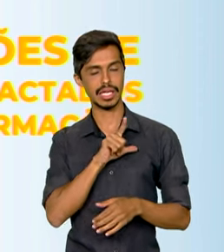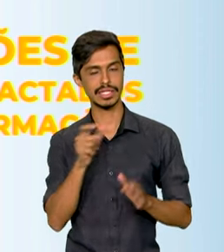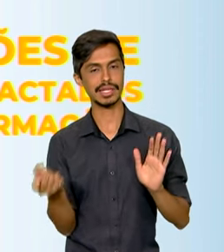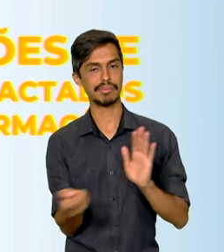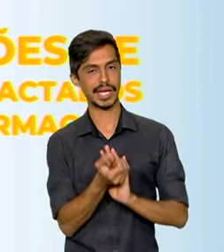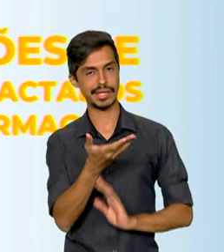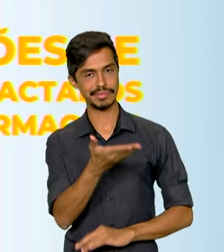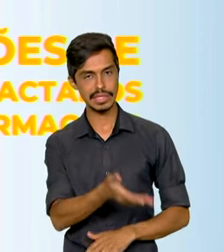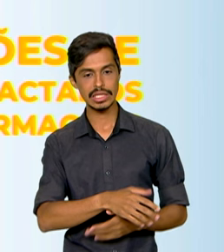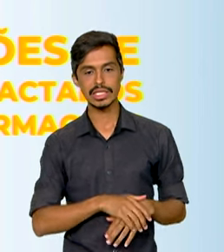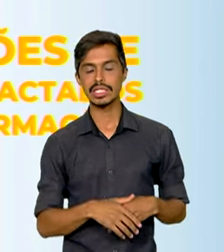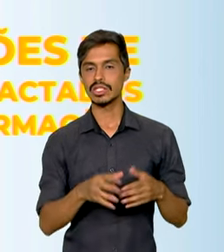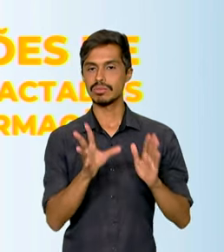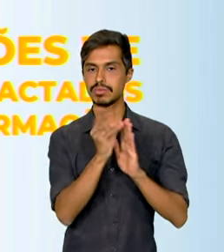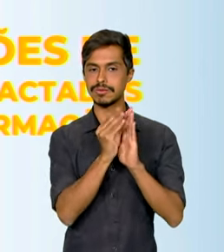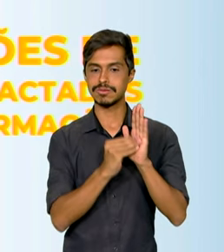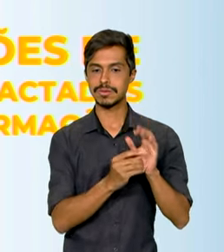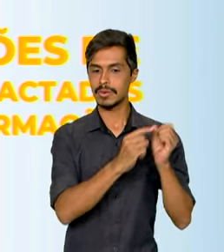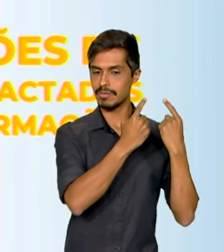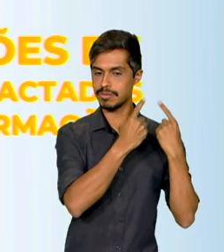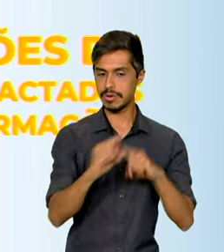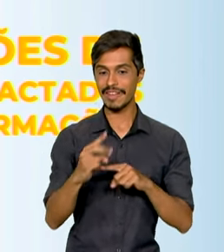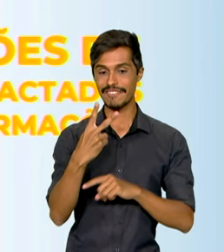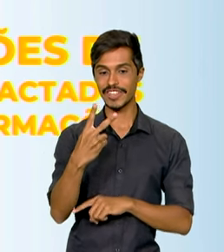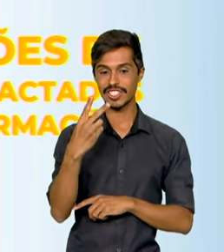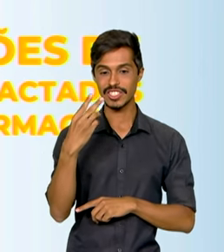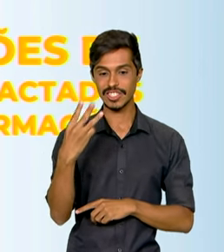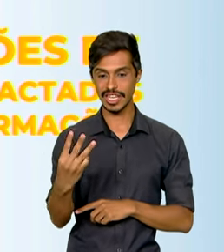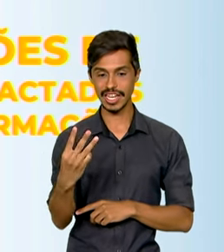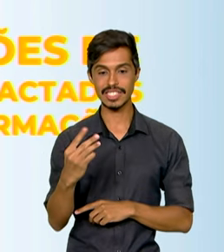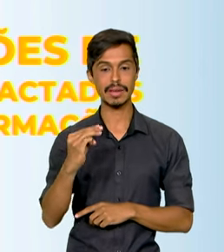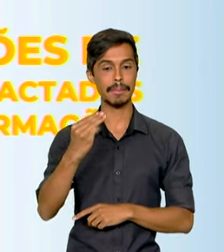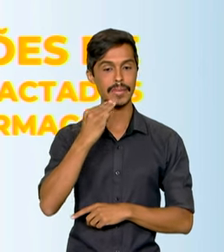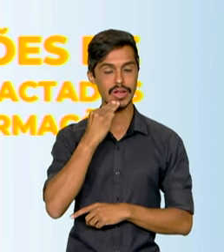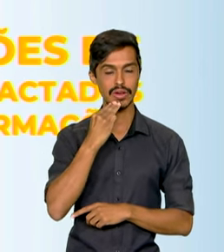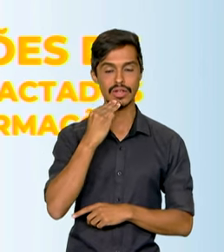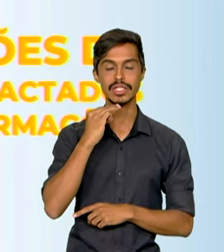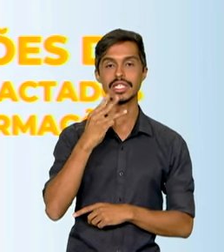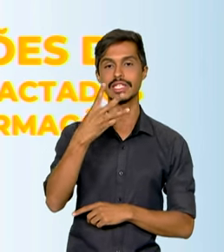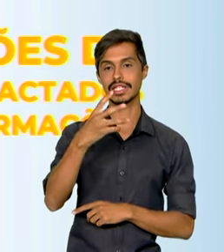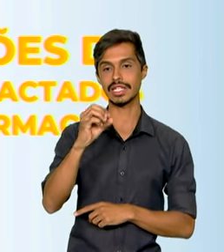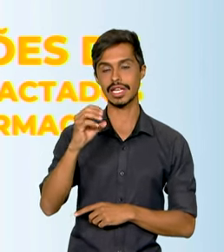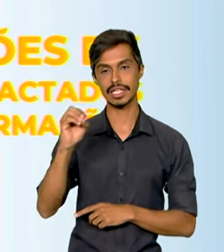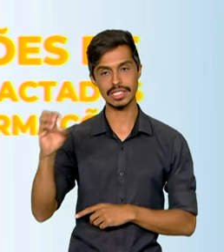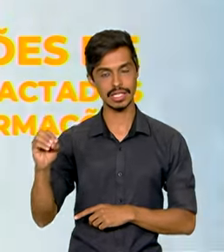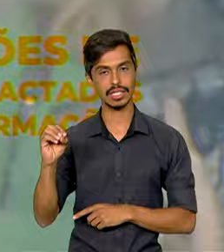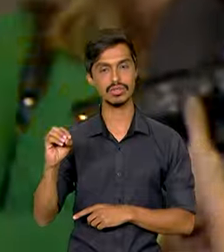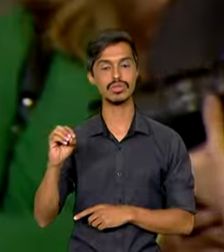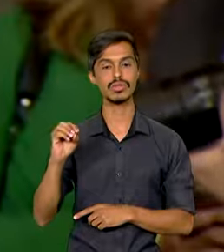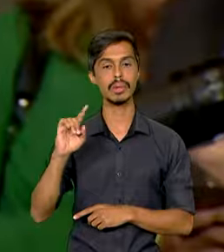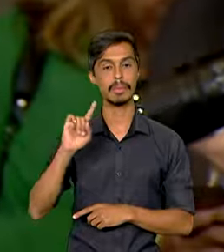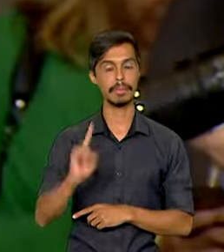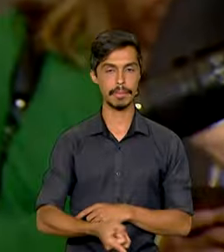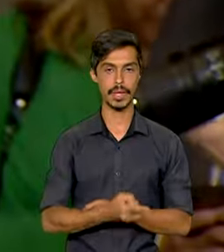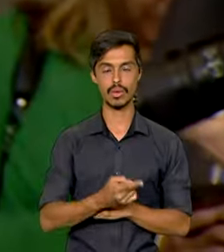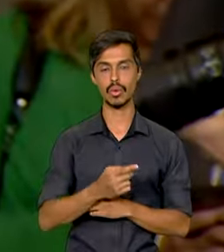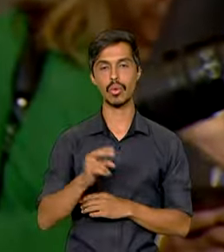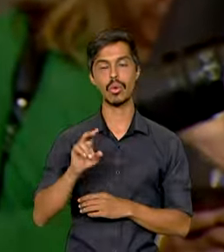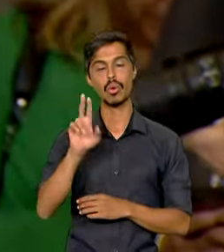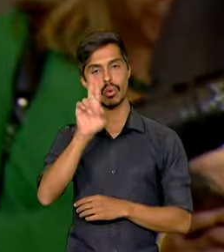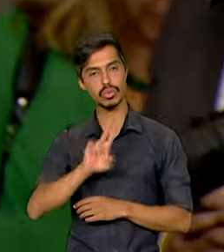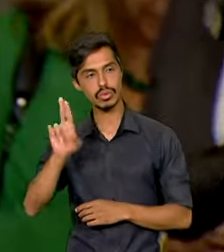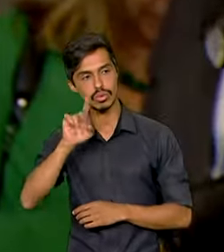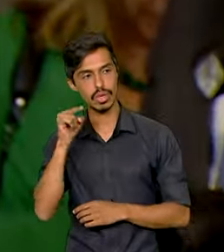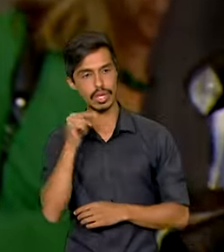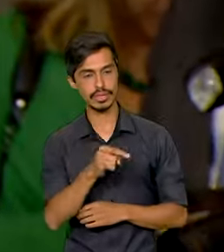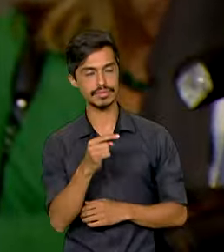conteúdos impactando 23 milhões e 300 usuários. Então, trata-se de um impacto